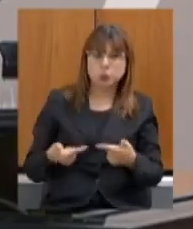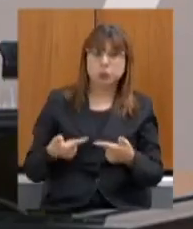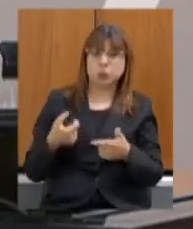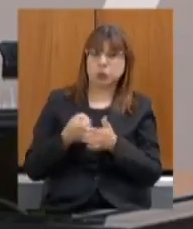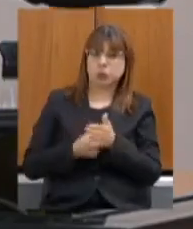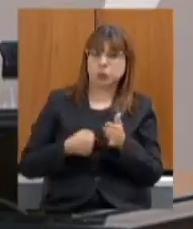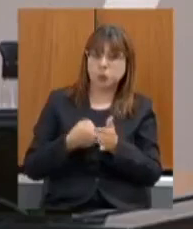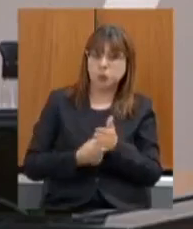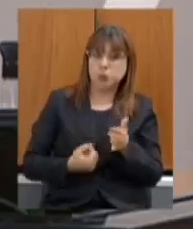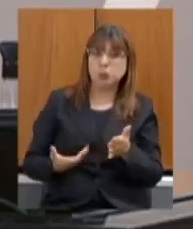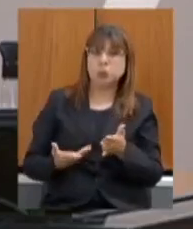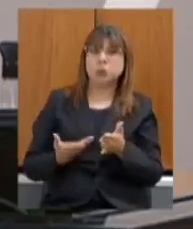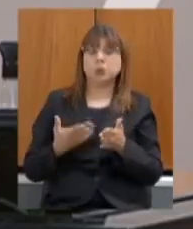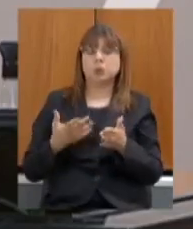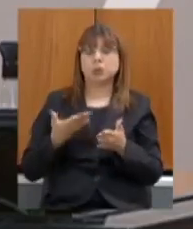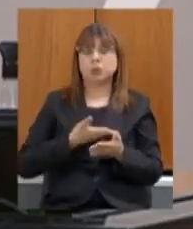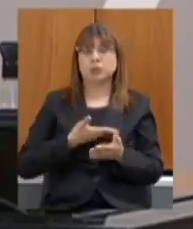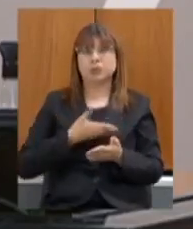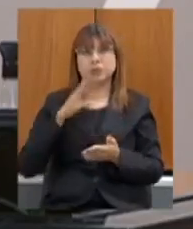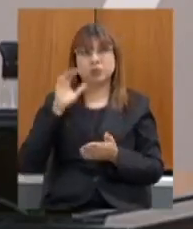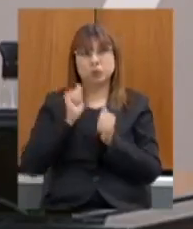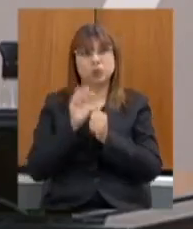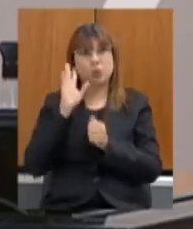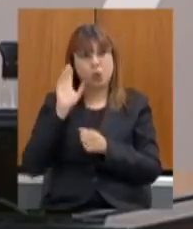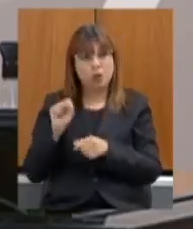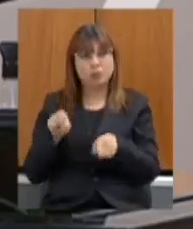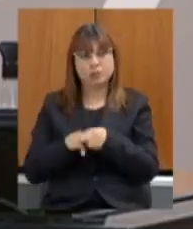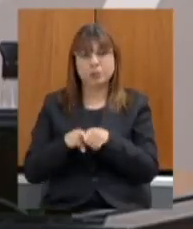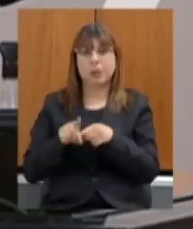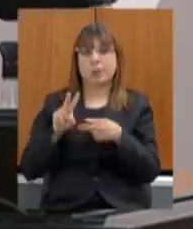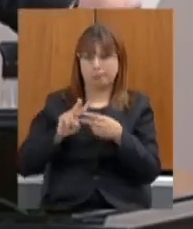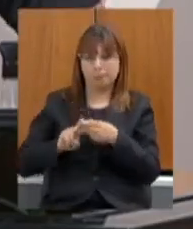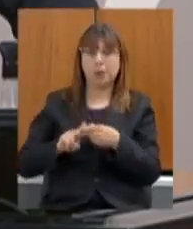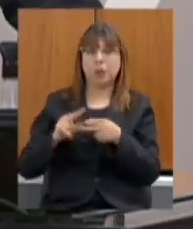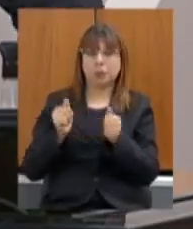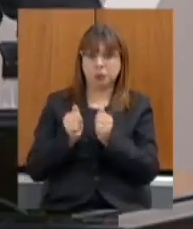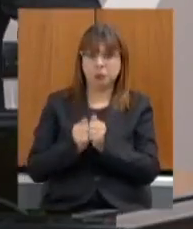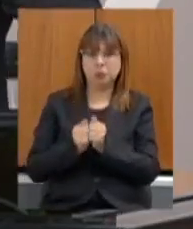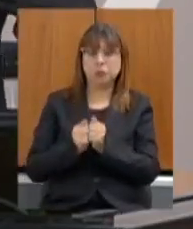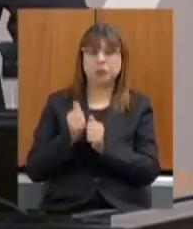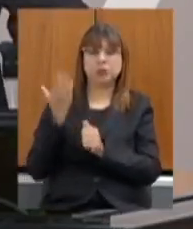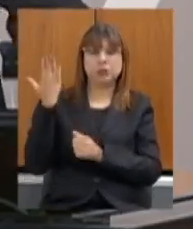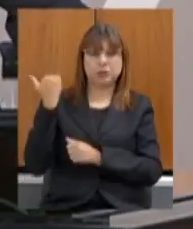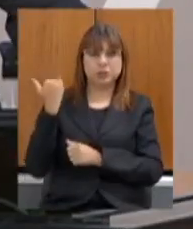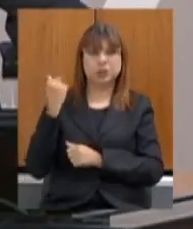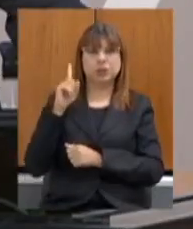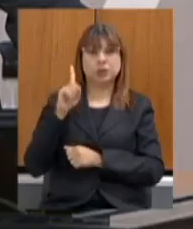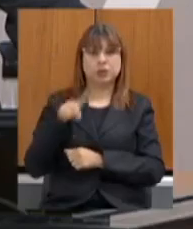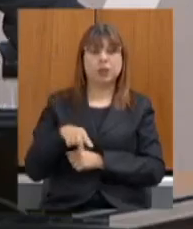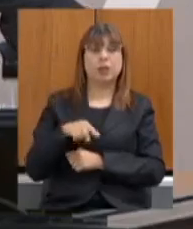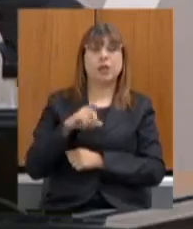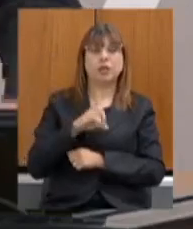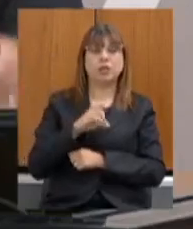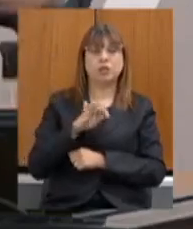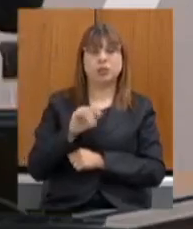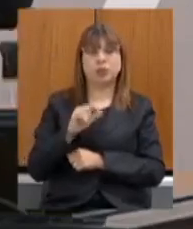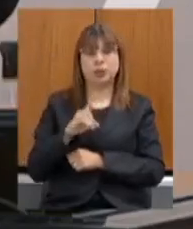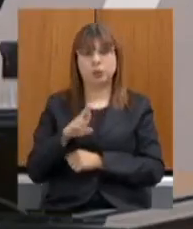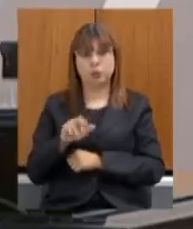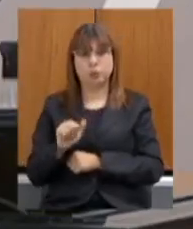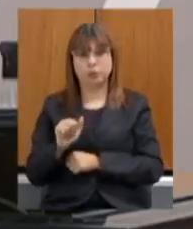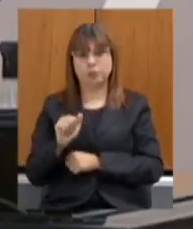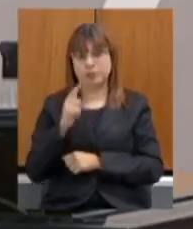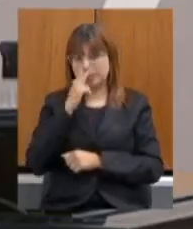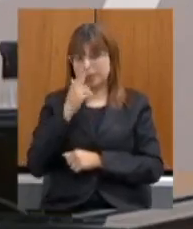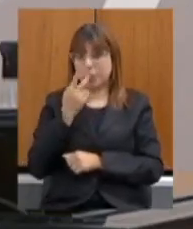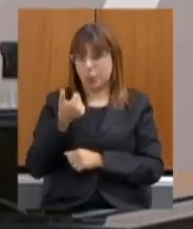foram colegas juntos, eu acho que inclusive estiveram presos juntos na época da ditadura, quase irmãos, o ex-governador